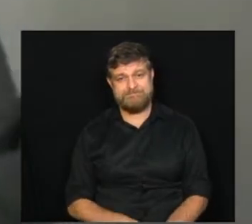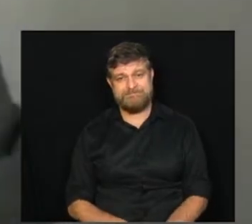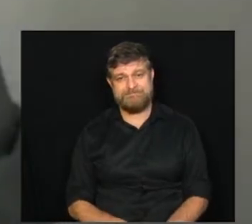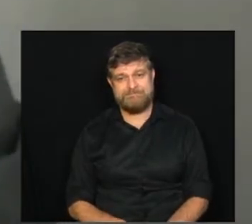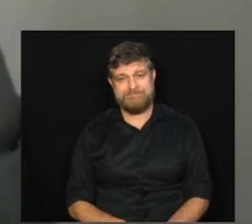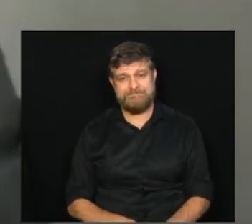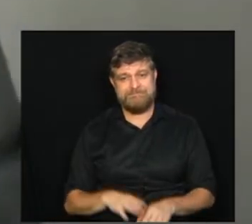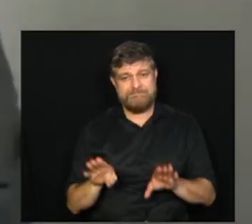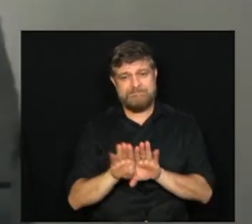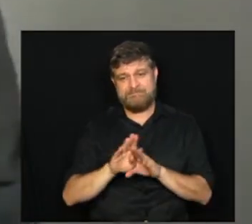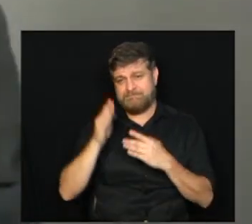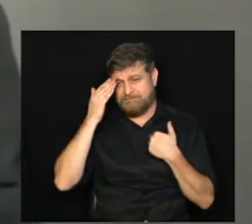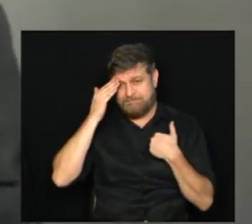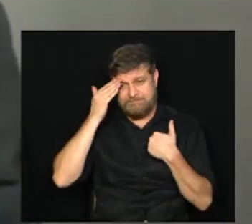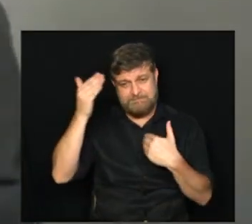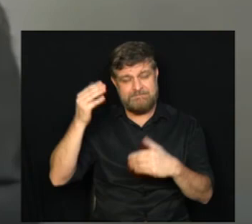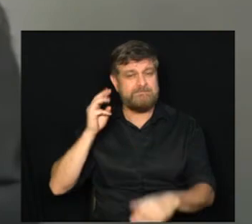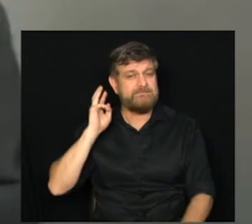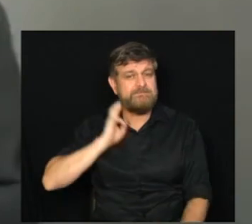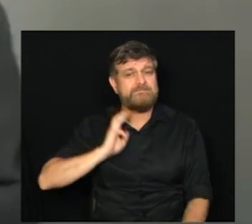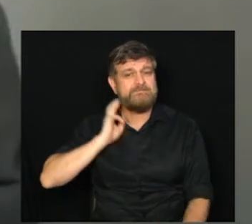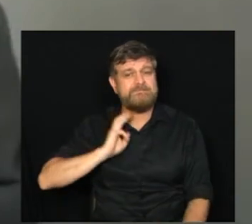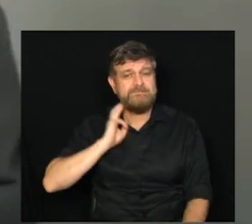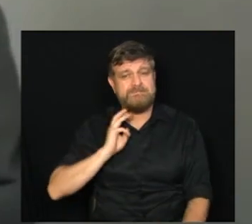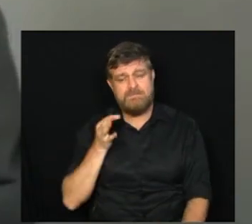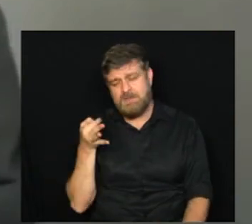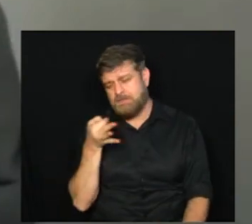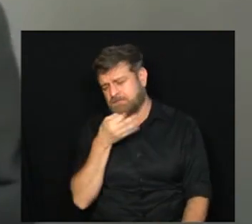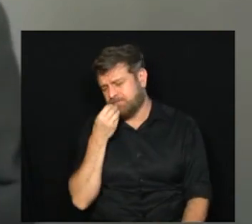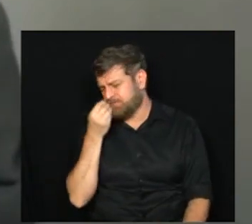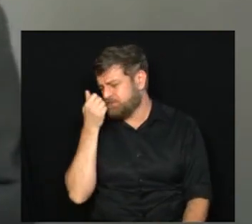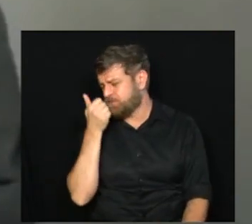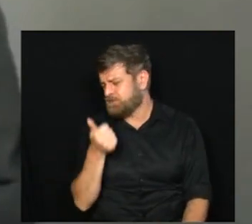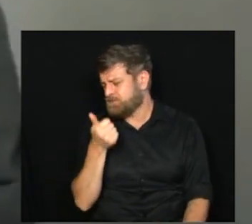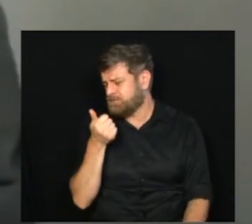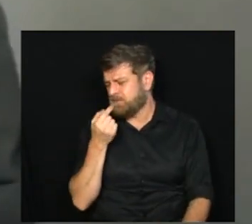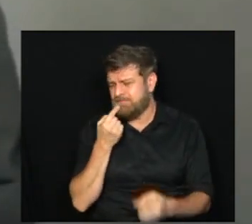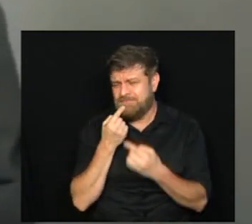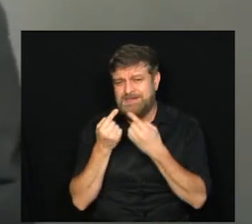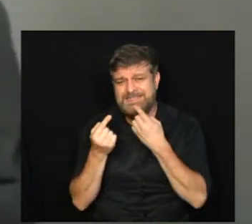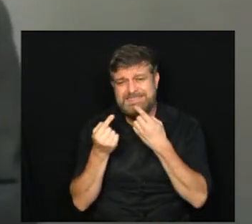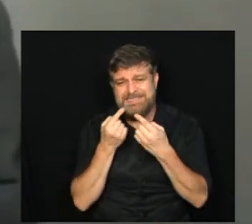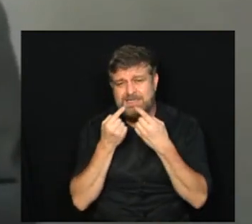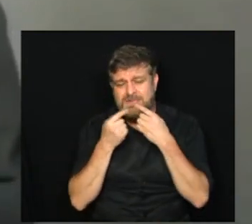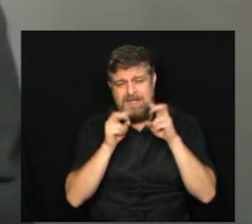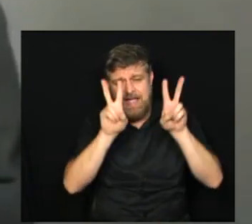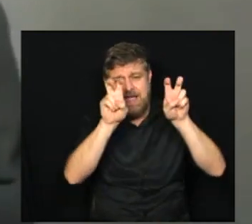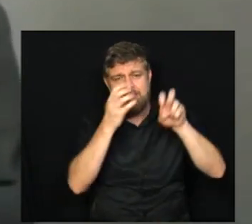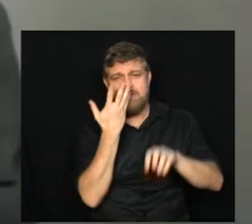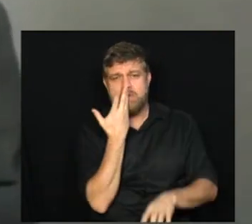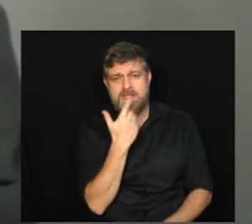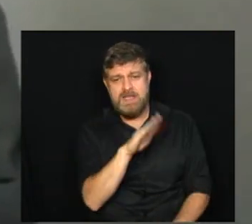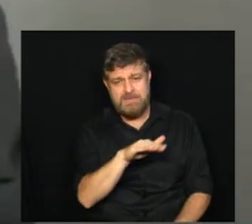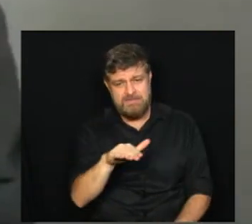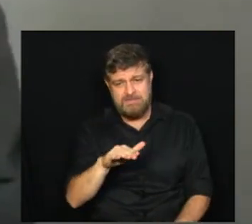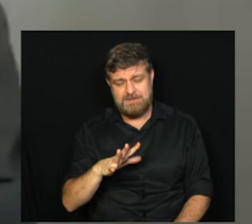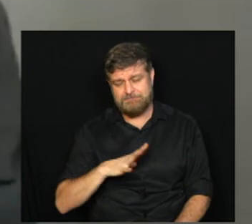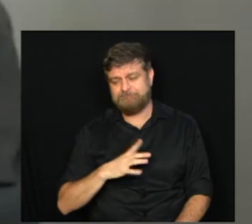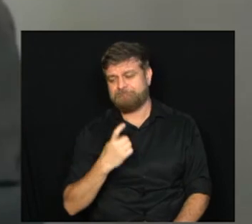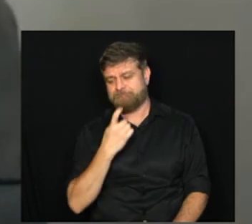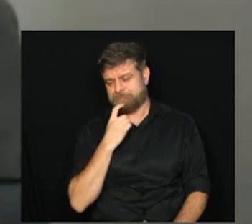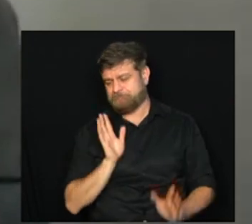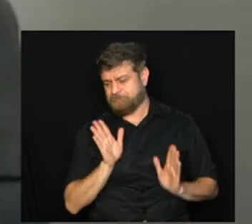Também quero agradecer, Cecílio, dizer que foi muito bom poder dialogar um pouco mais sobre a infância, né, da nossa